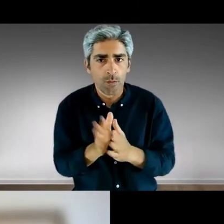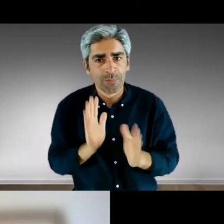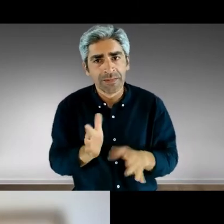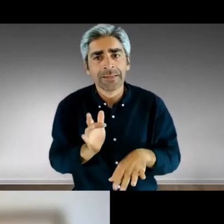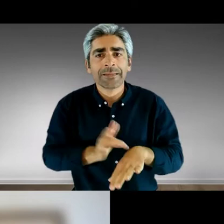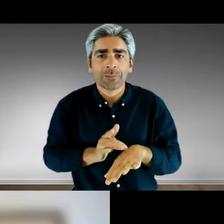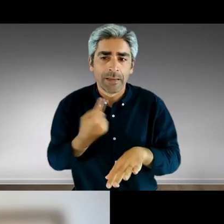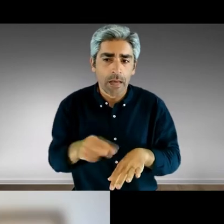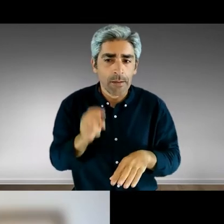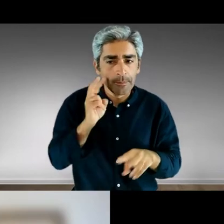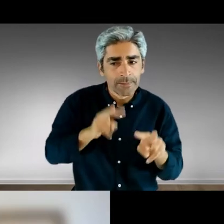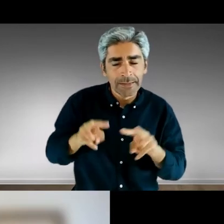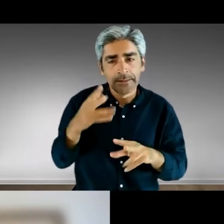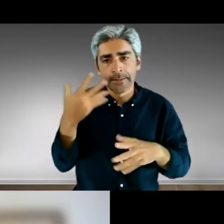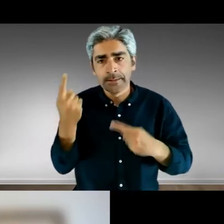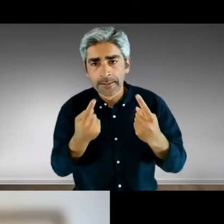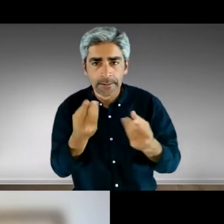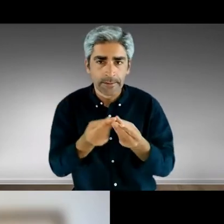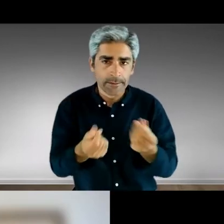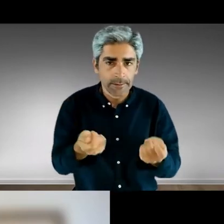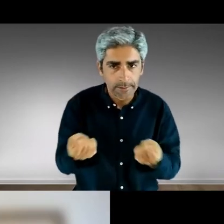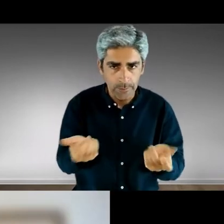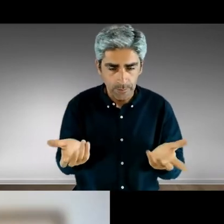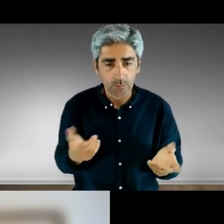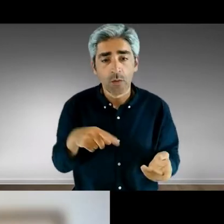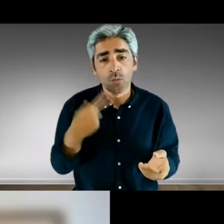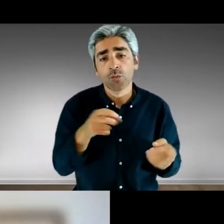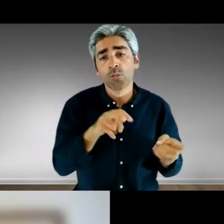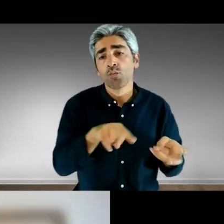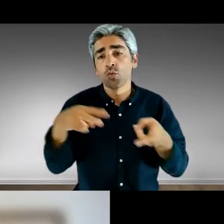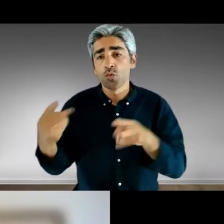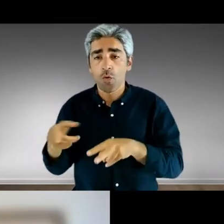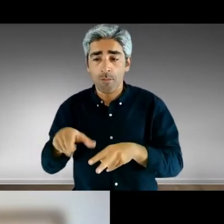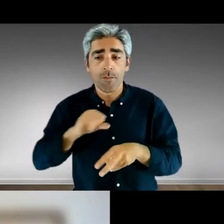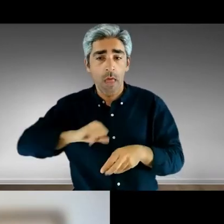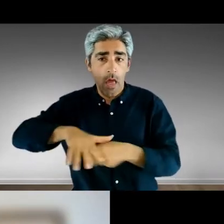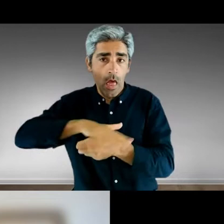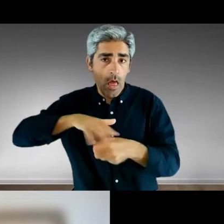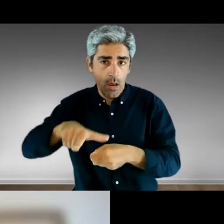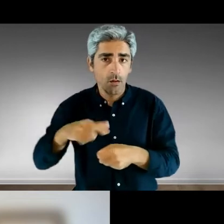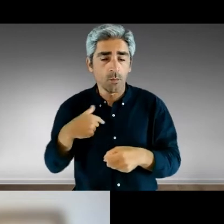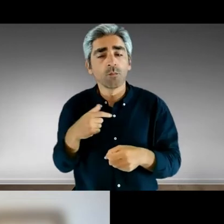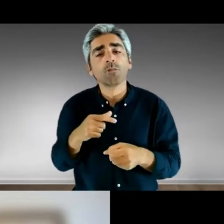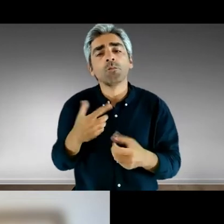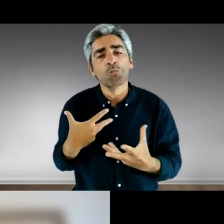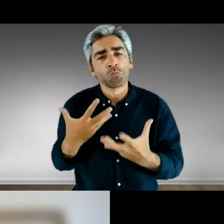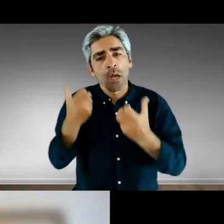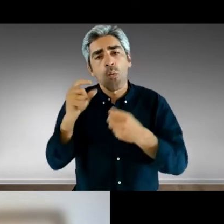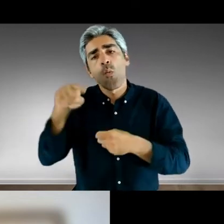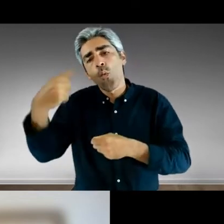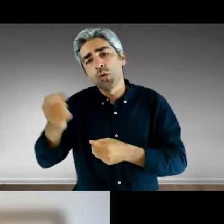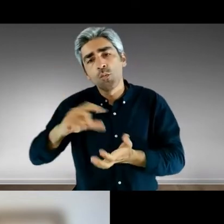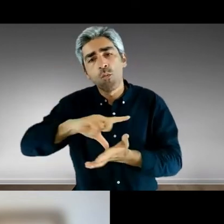O facto também depois de mudar ou de sair da zona de conforto e ter abraçado outros